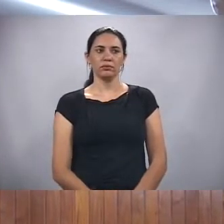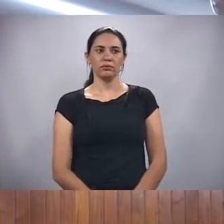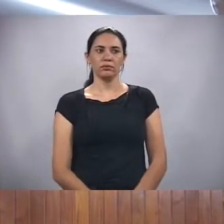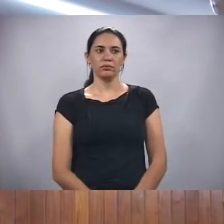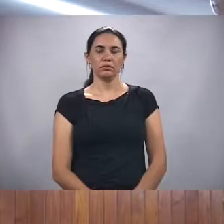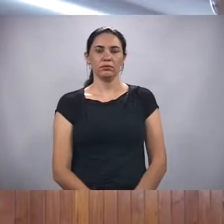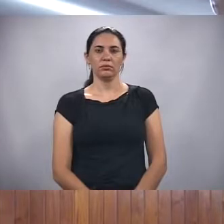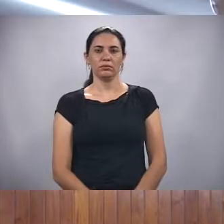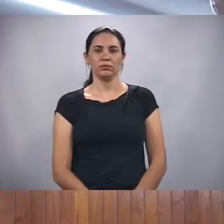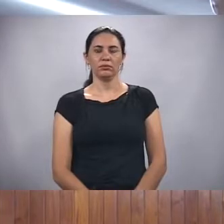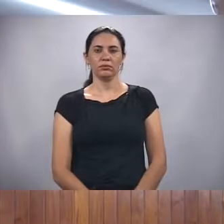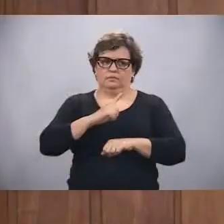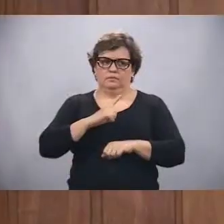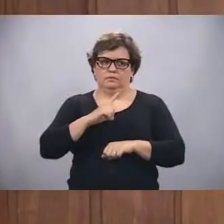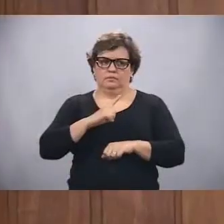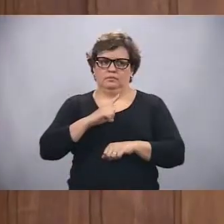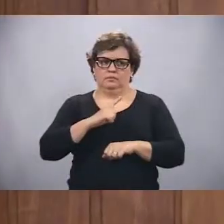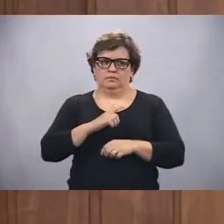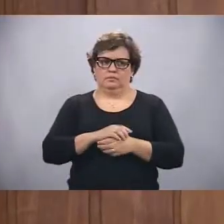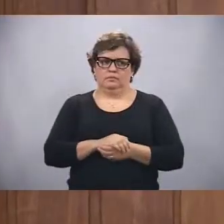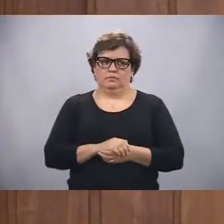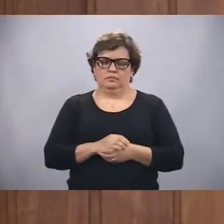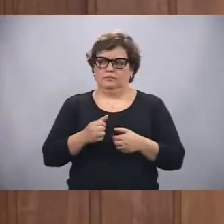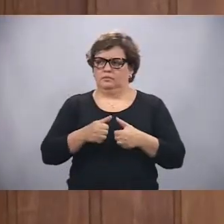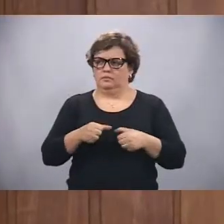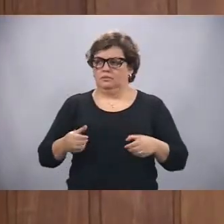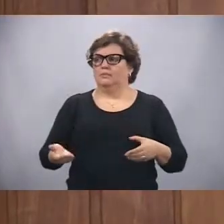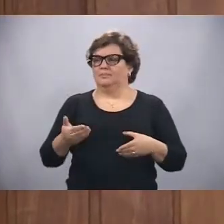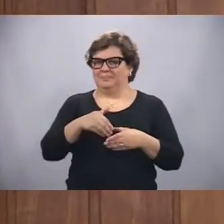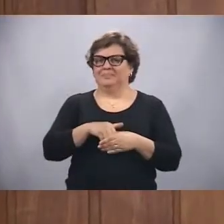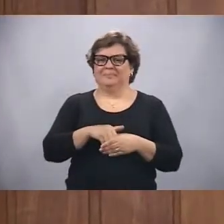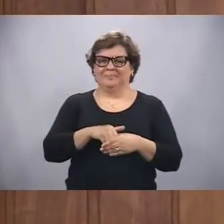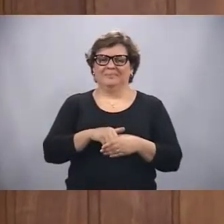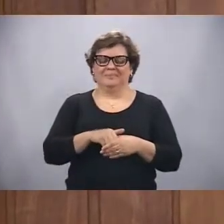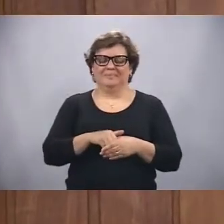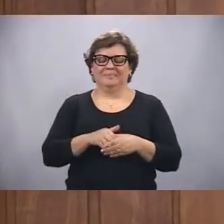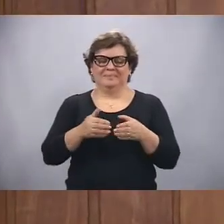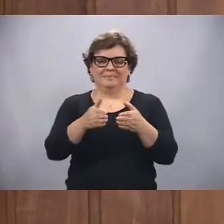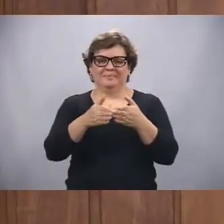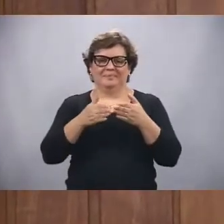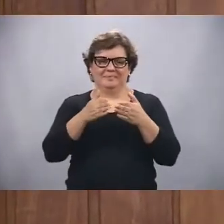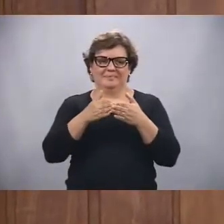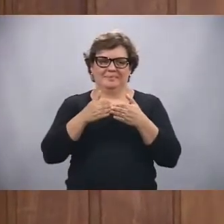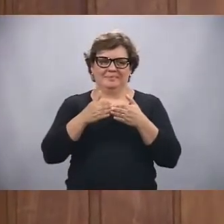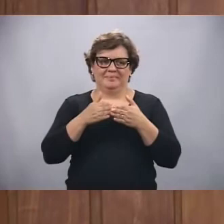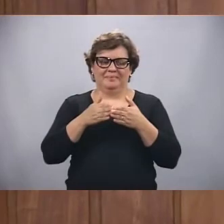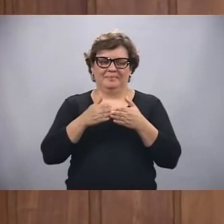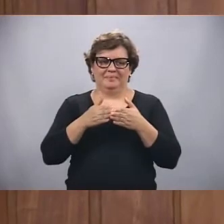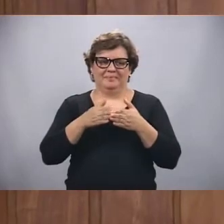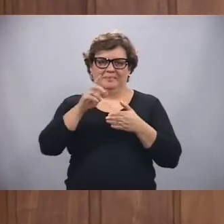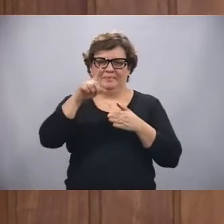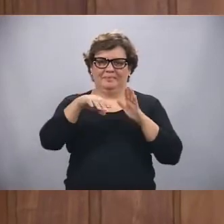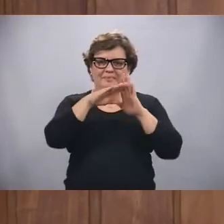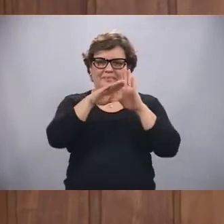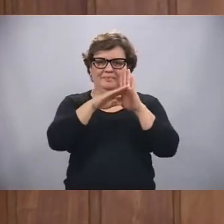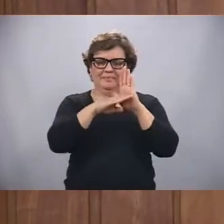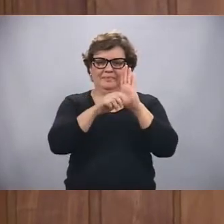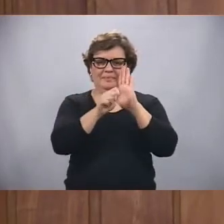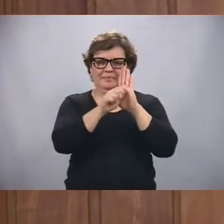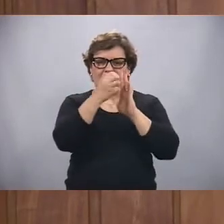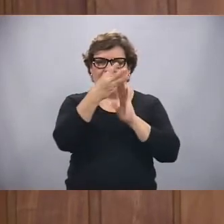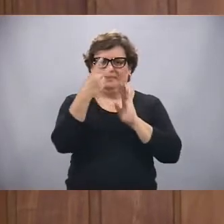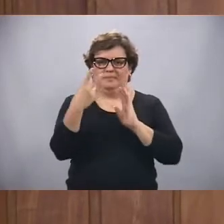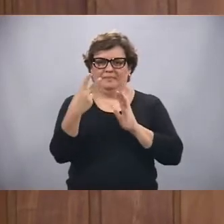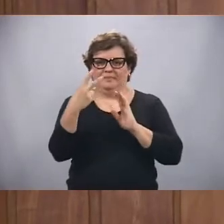7 votos e foi aprovada com 19 e a votação acontece nos termos do artigo 32